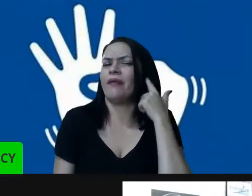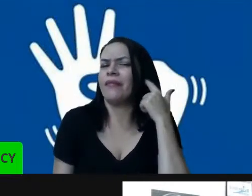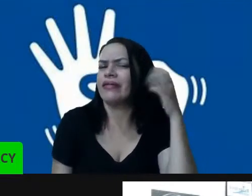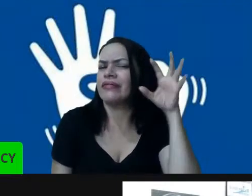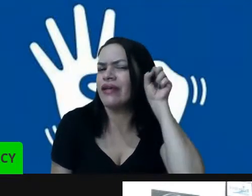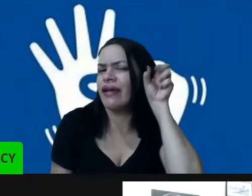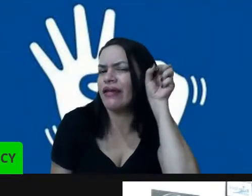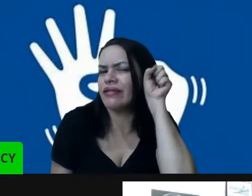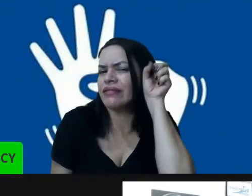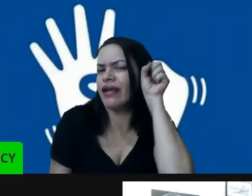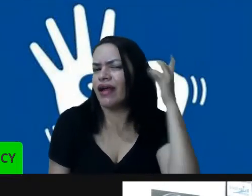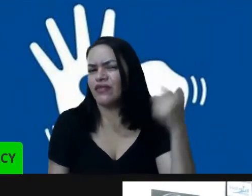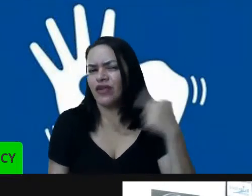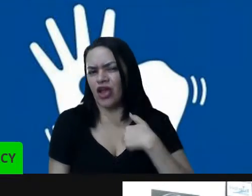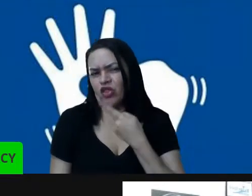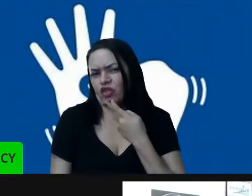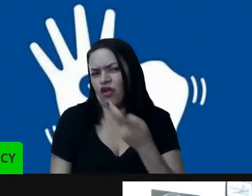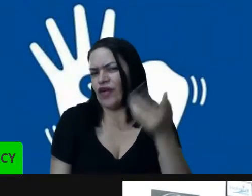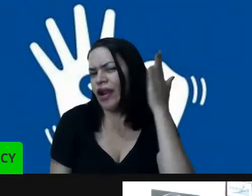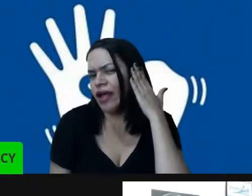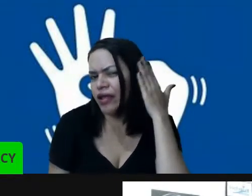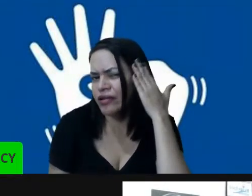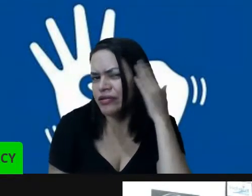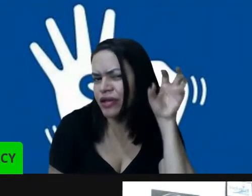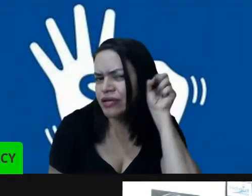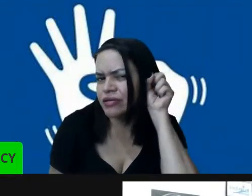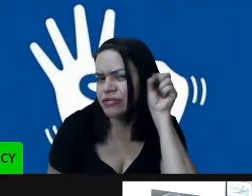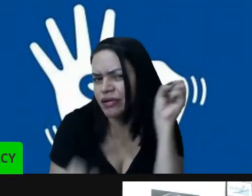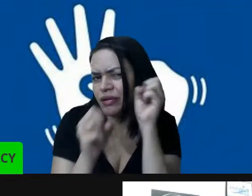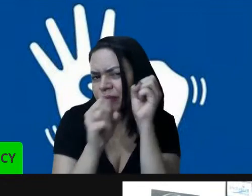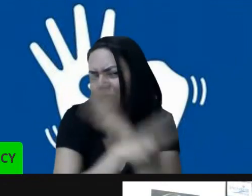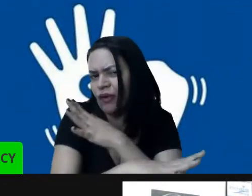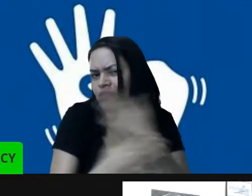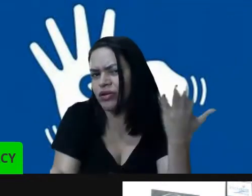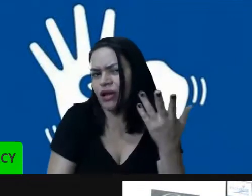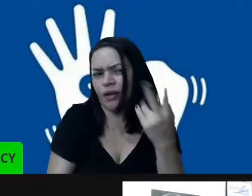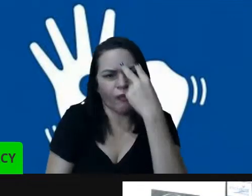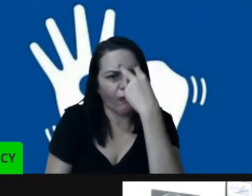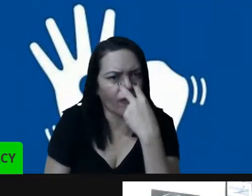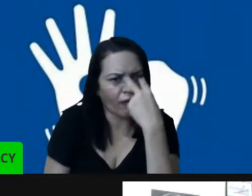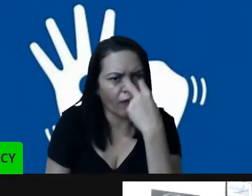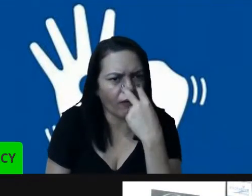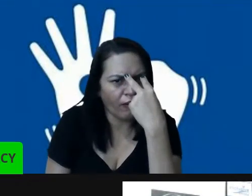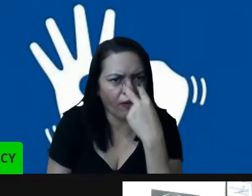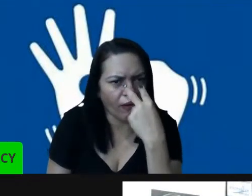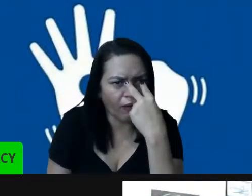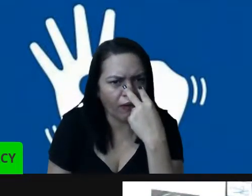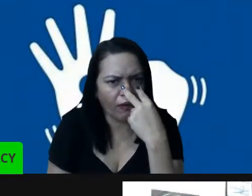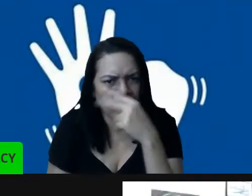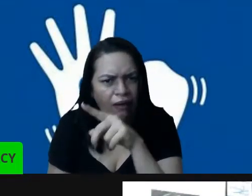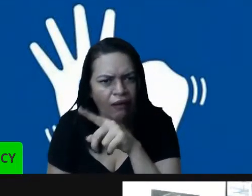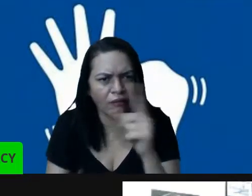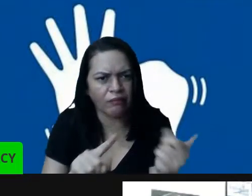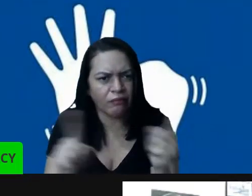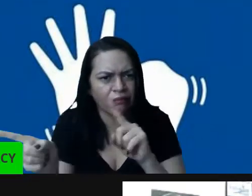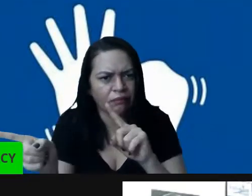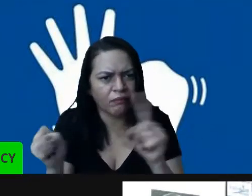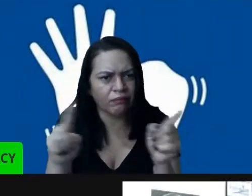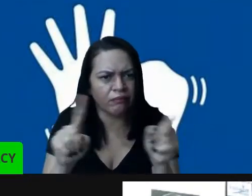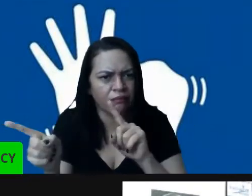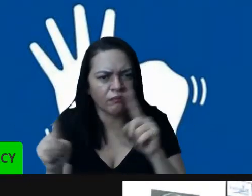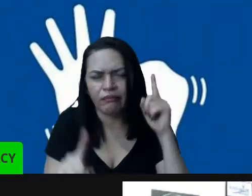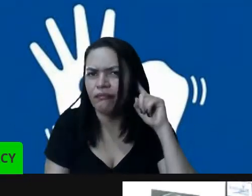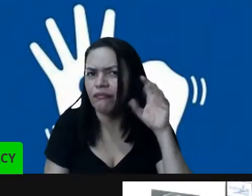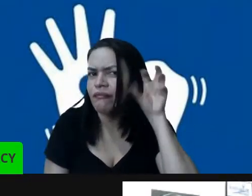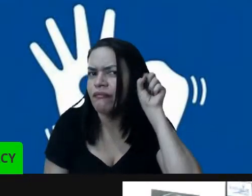Tipo, eu estou falando, ele está entendendo, e acabou. Né? Olha aqui, vê aqui, é para lá, é para cá, mas não